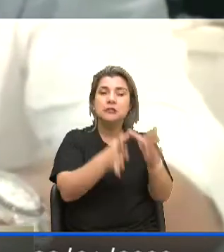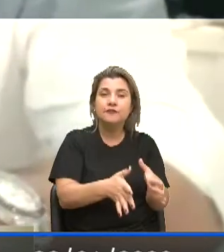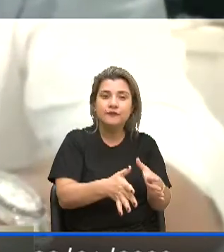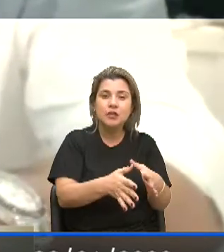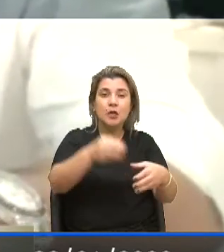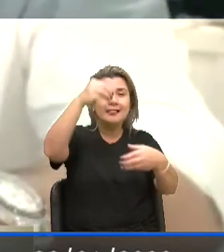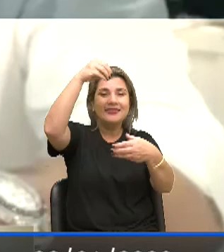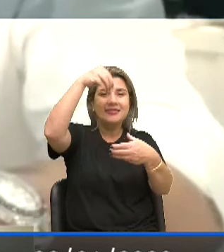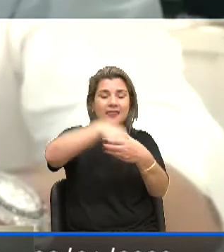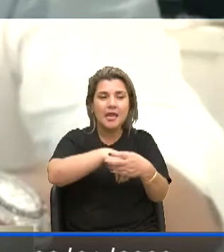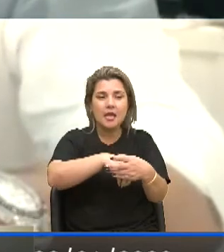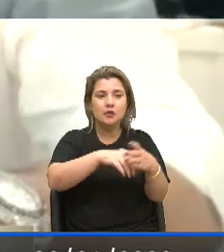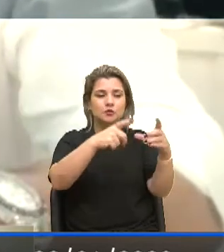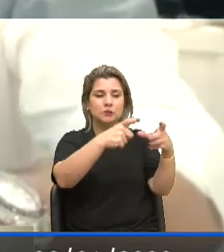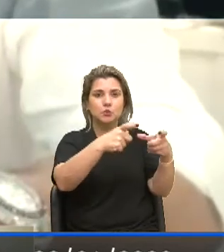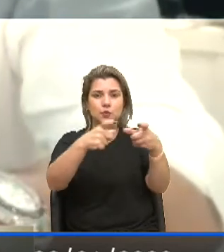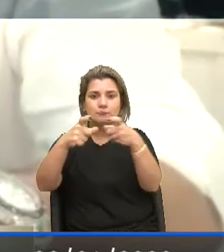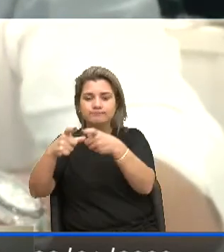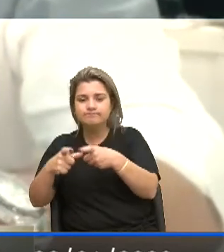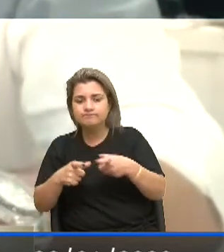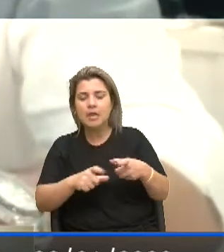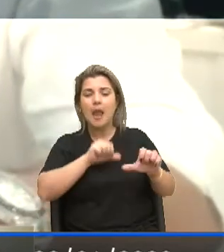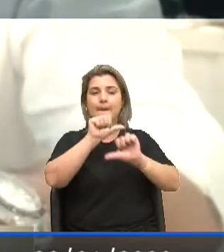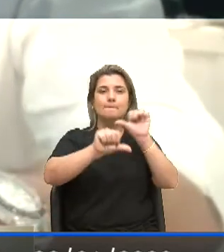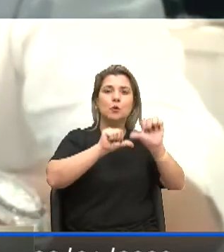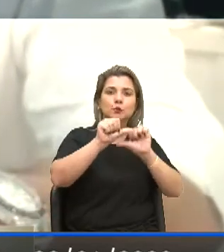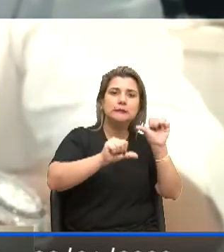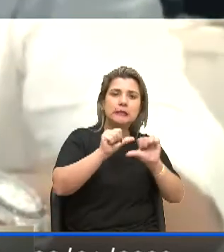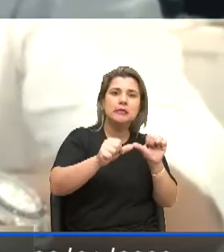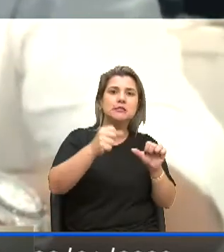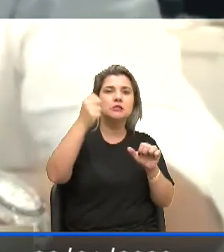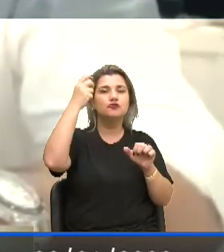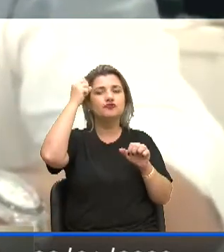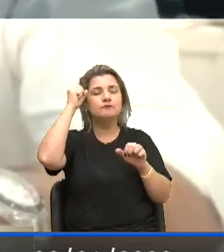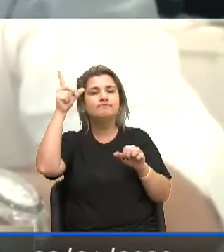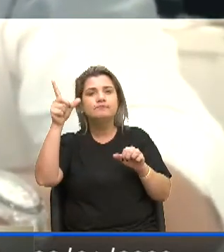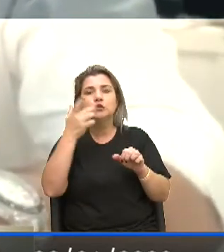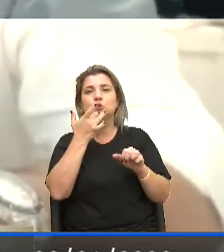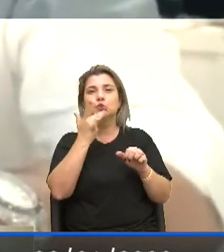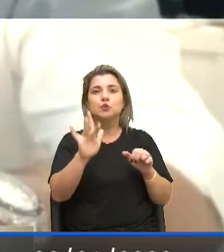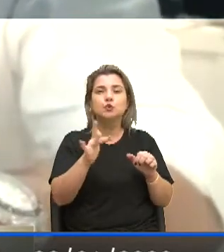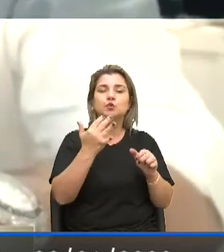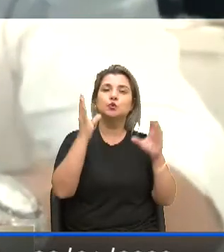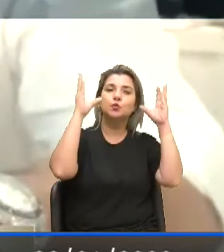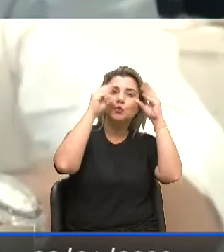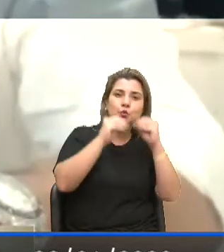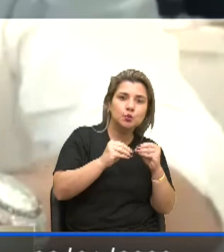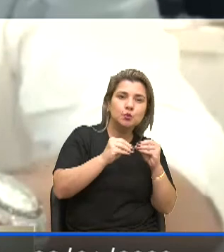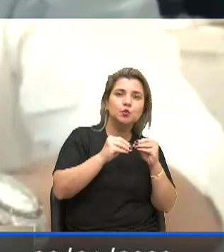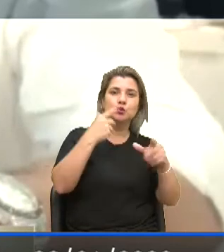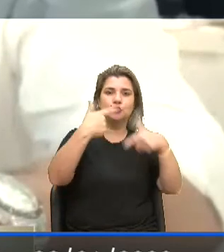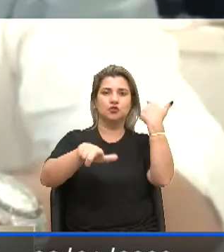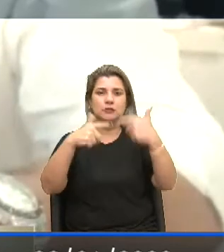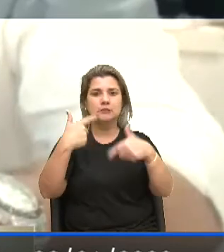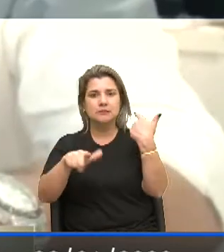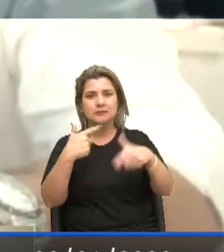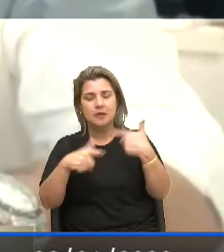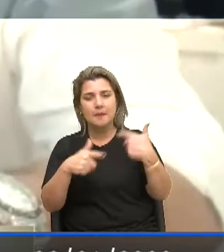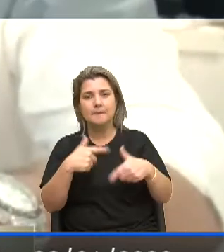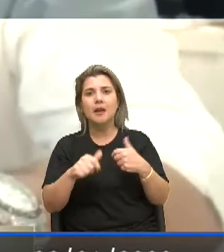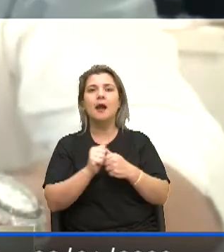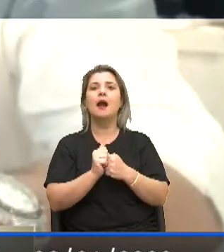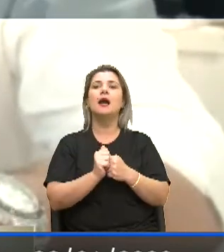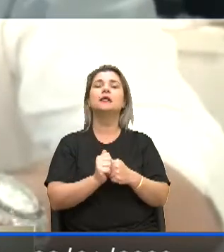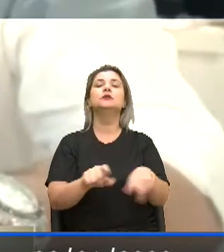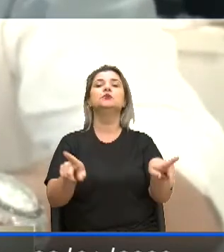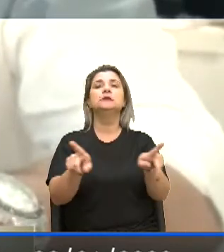das suas normativas a mudança de escalas, turnos, e assim o façam bem com medidas para minimizar